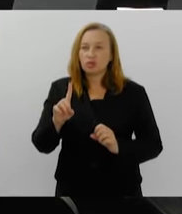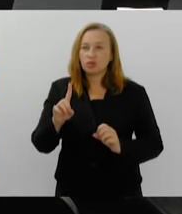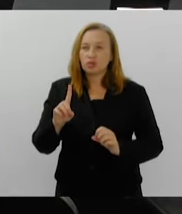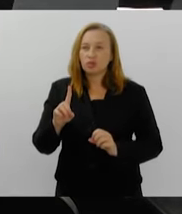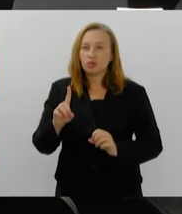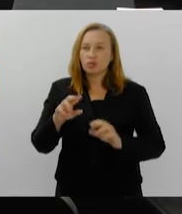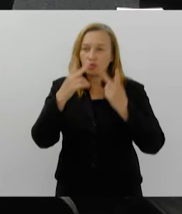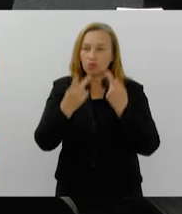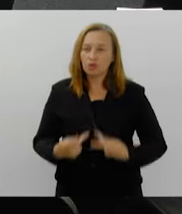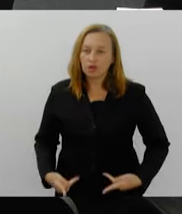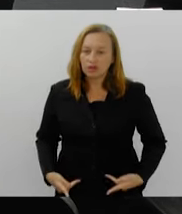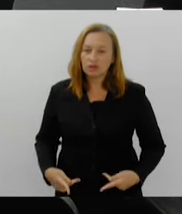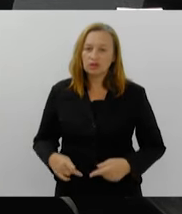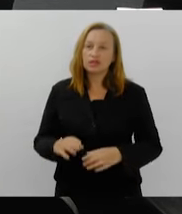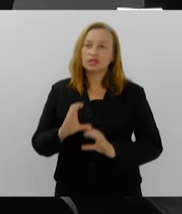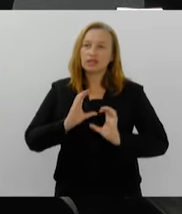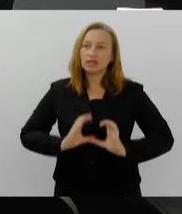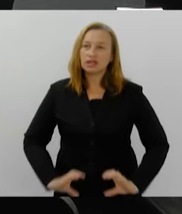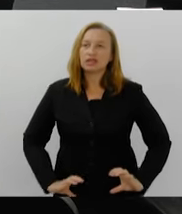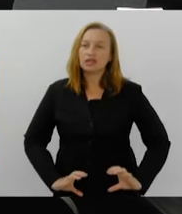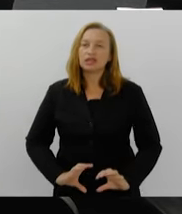Pacheco.